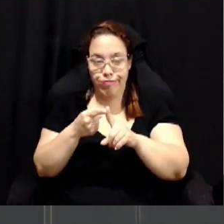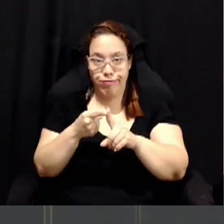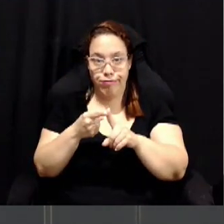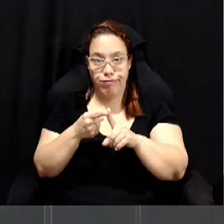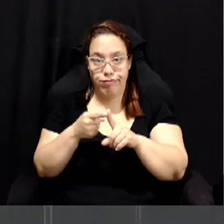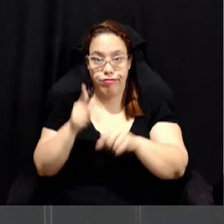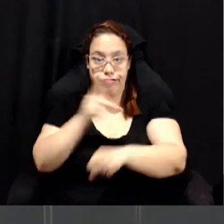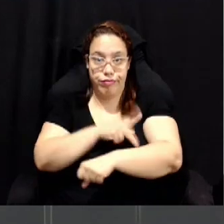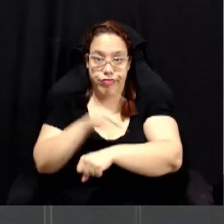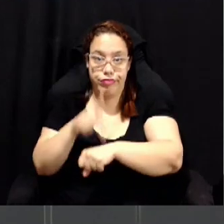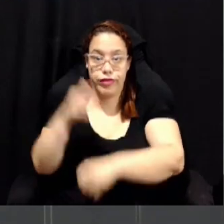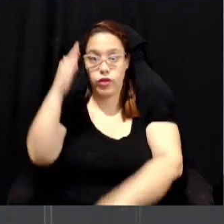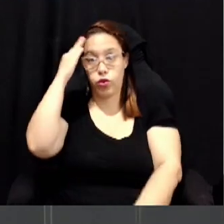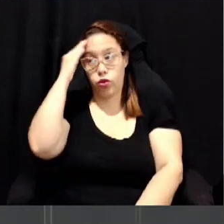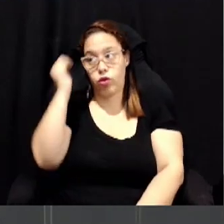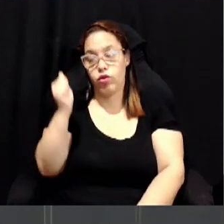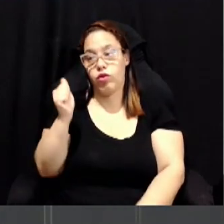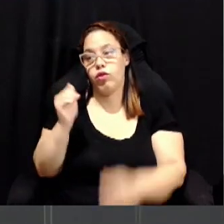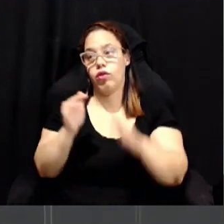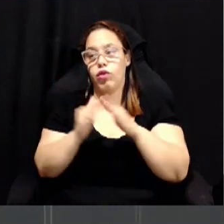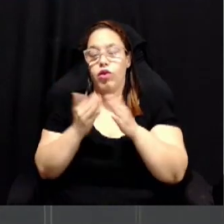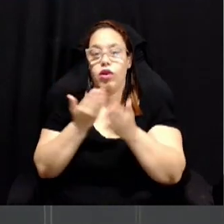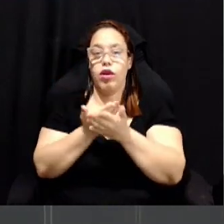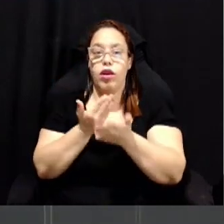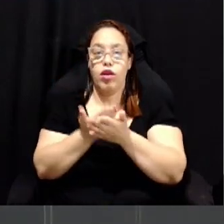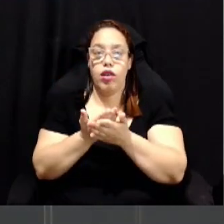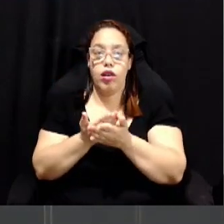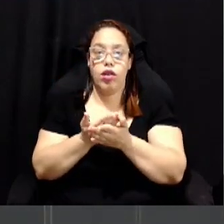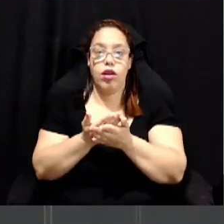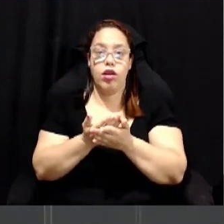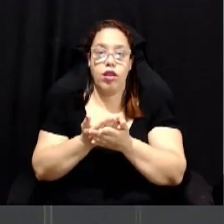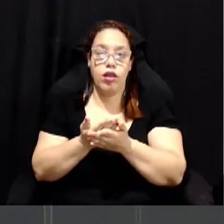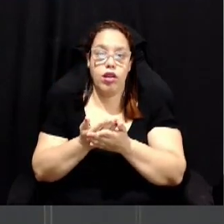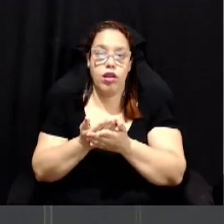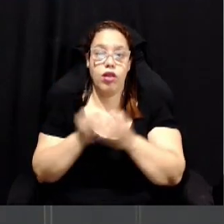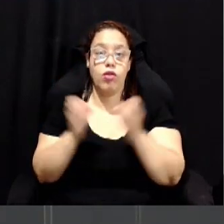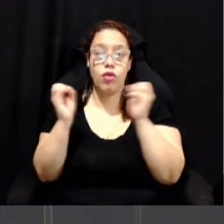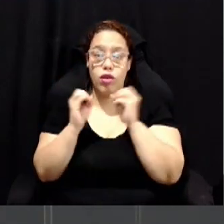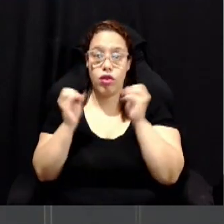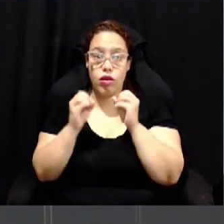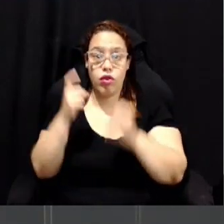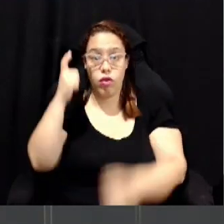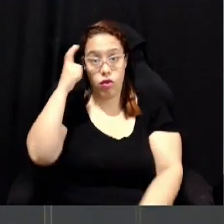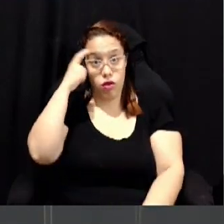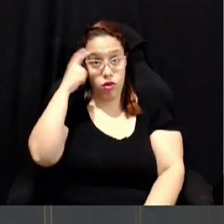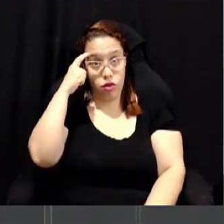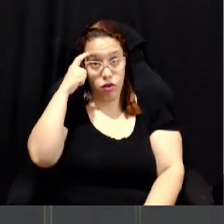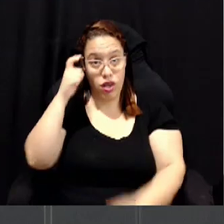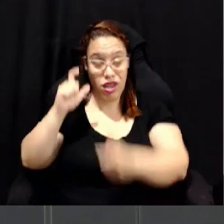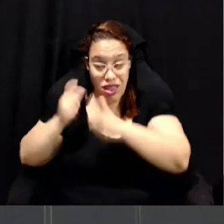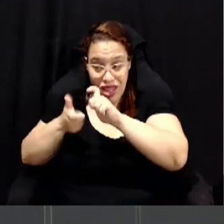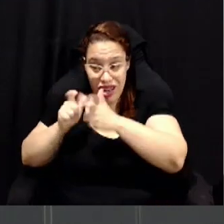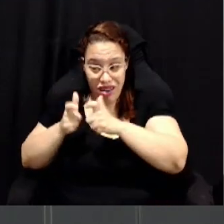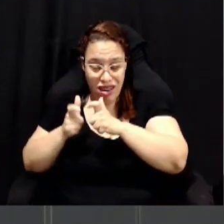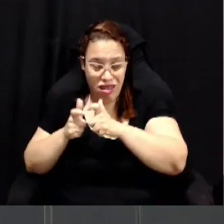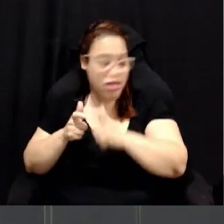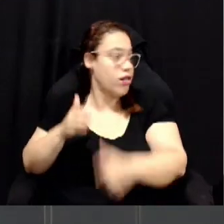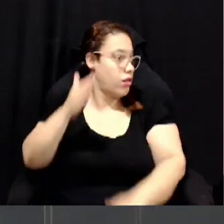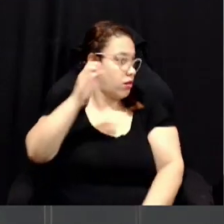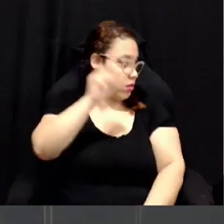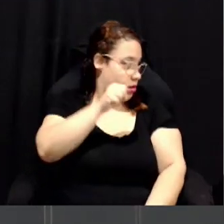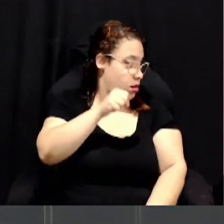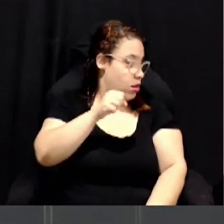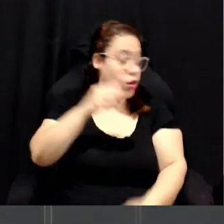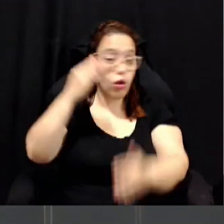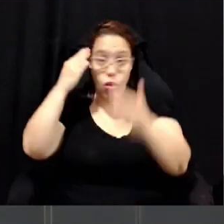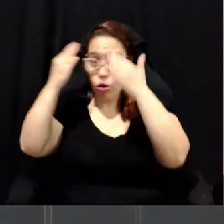Eu sei que escola não é clínica, mas e aí, nós não vamos fazer nada para esse aluno que tem a crise? Sim. É o psicólogo que vai ensinar o